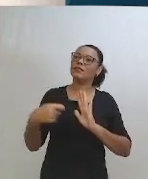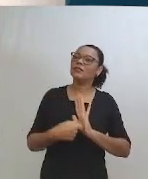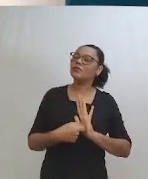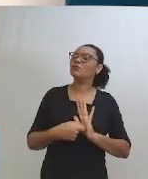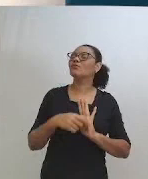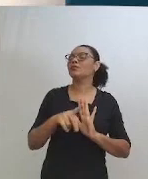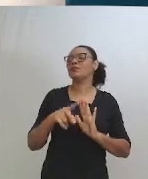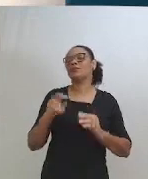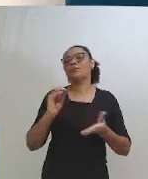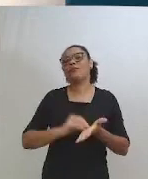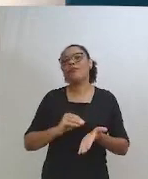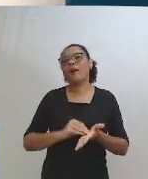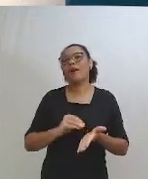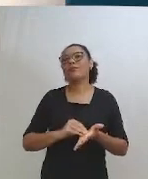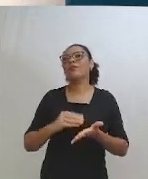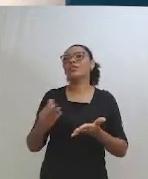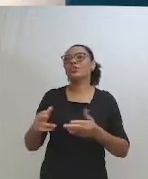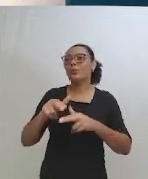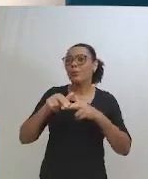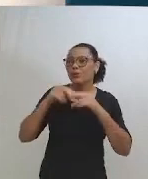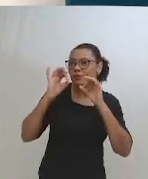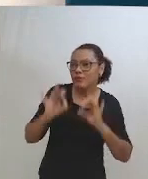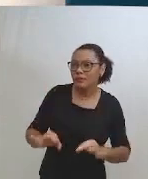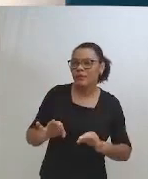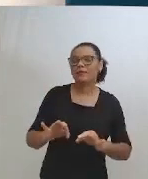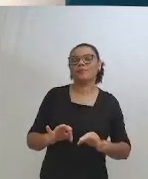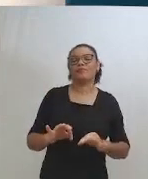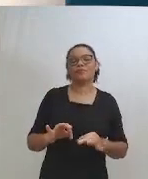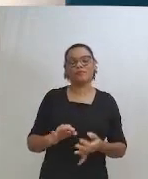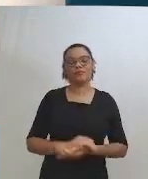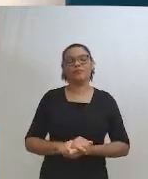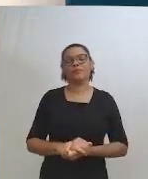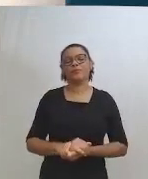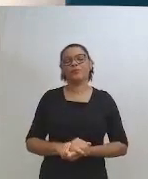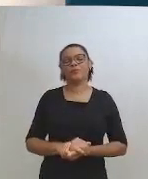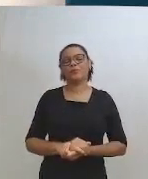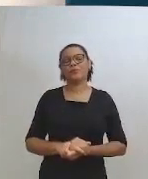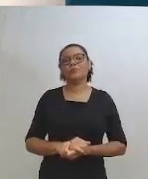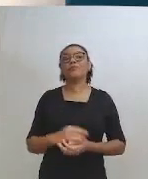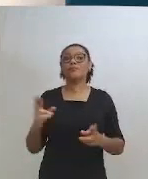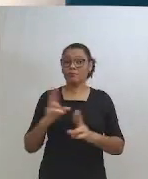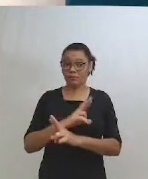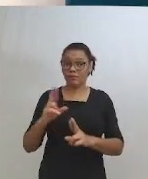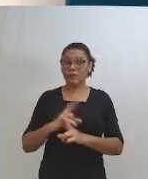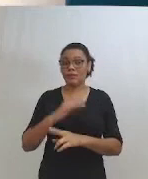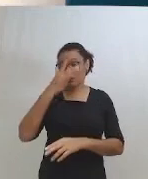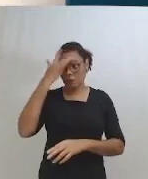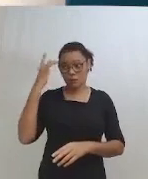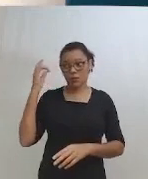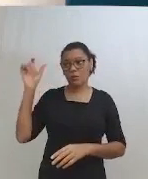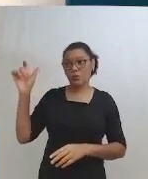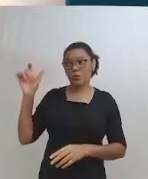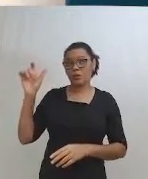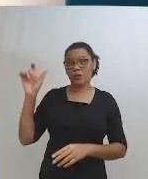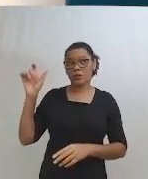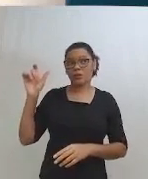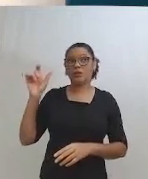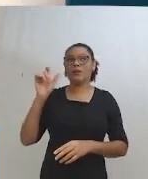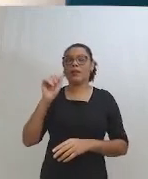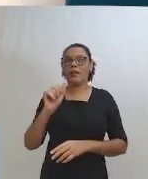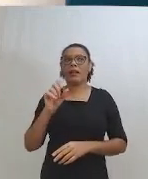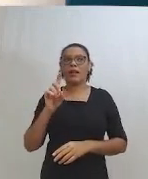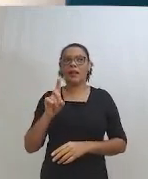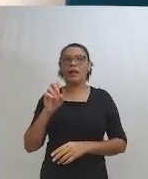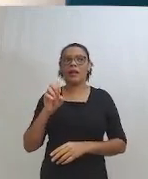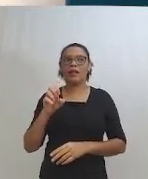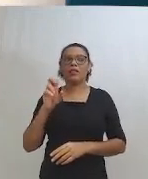para persecutio criminis com relação ao paciente Douglas, ou paciente Ademal. No outro